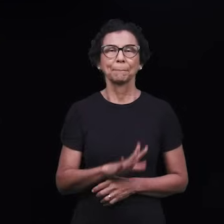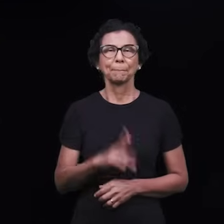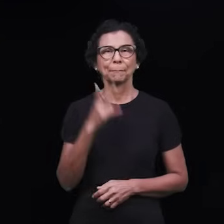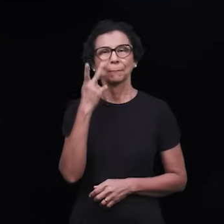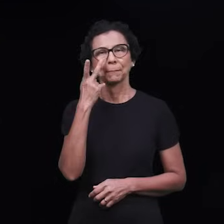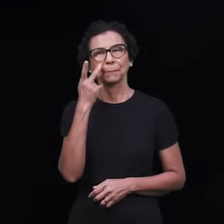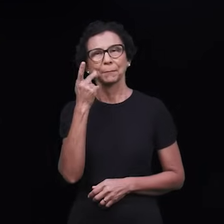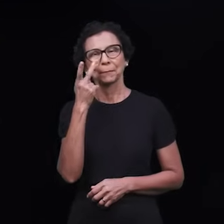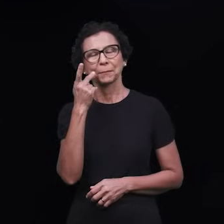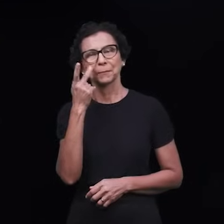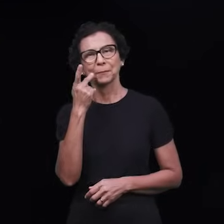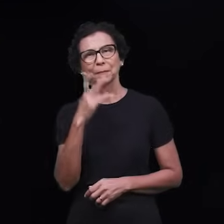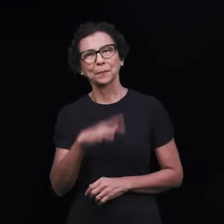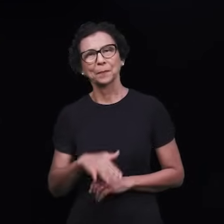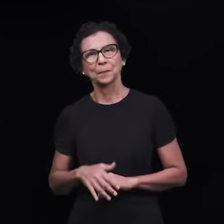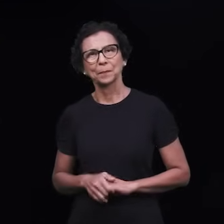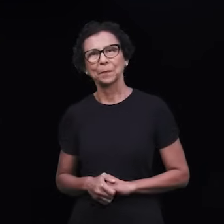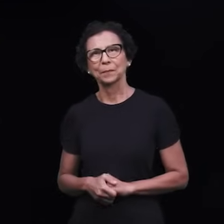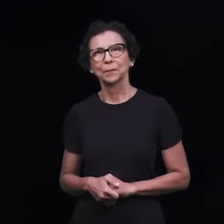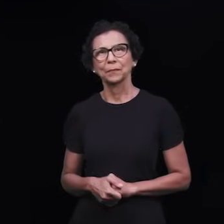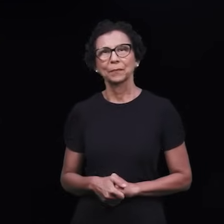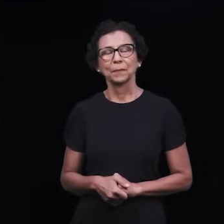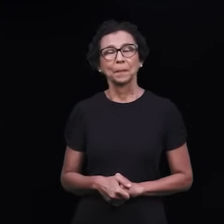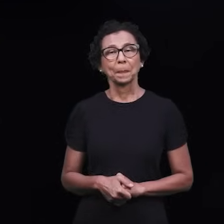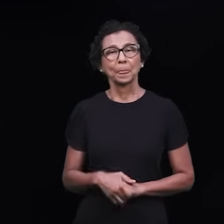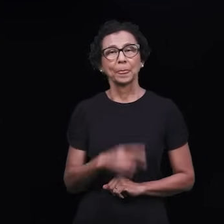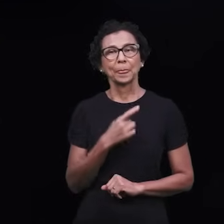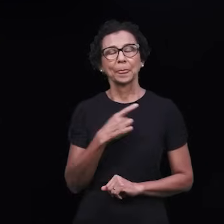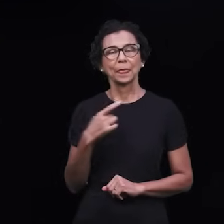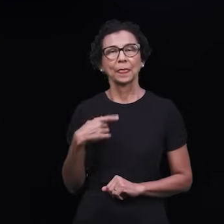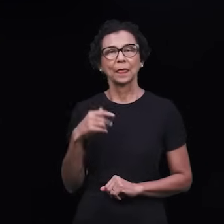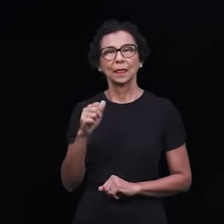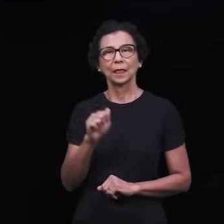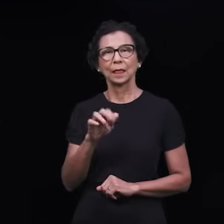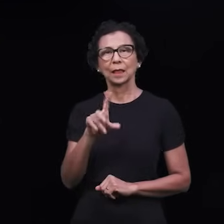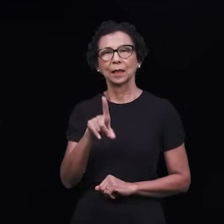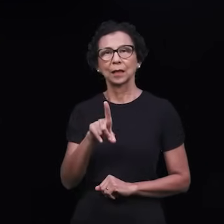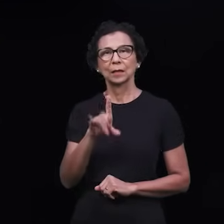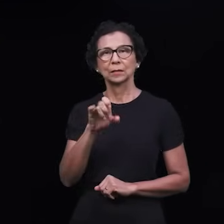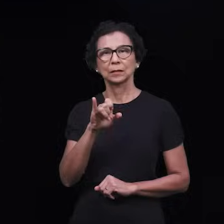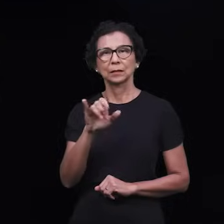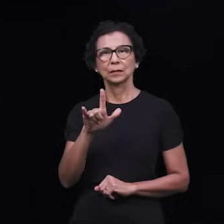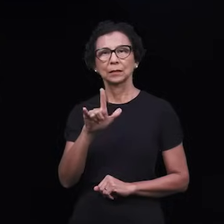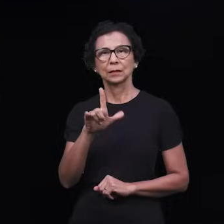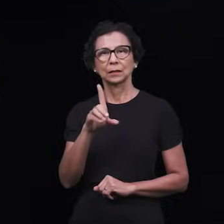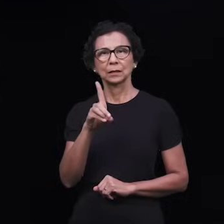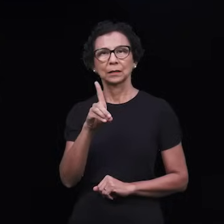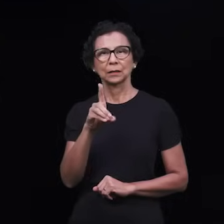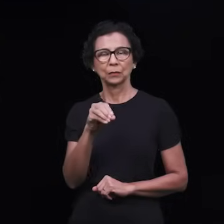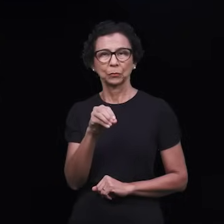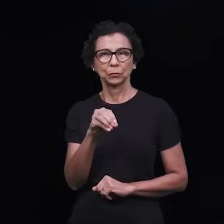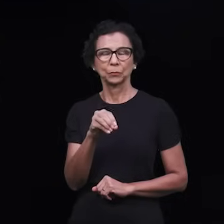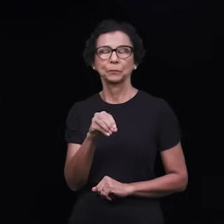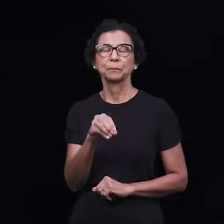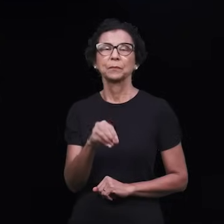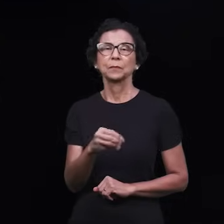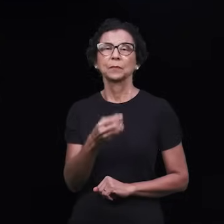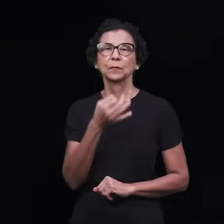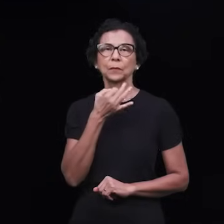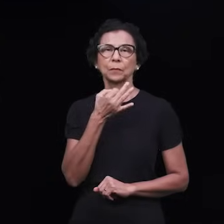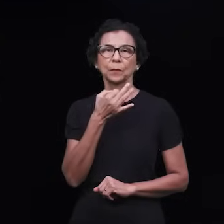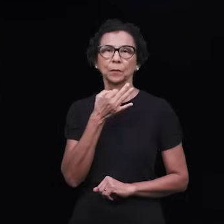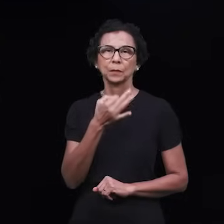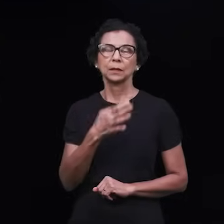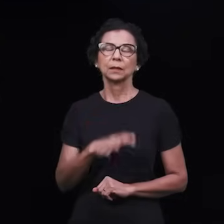Ceará, do ministério nosso querido pastor Adeilton. Gostaria de comentar sobre a